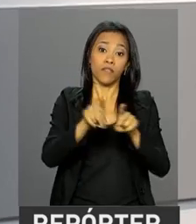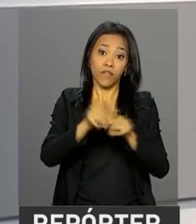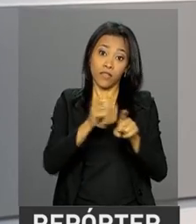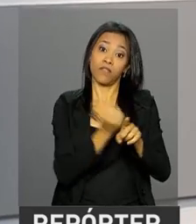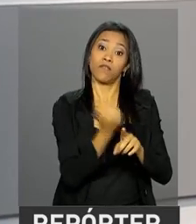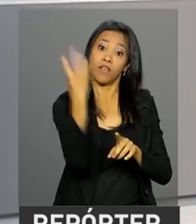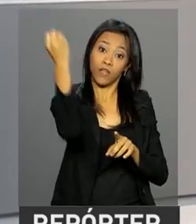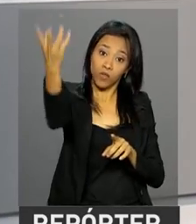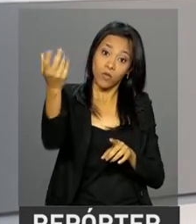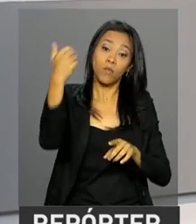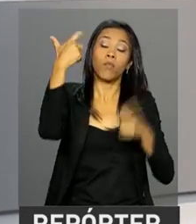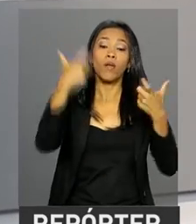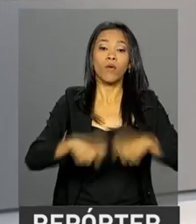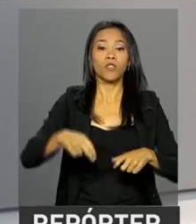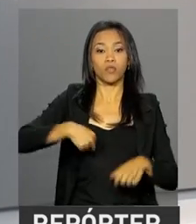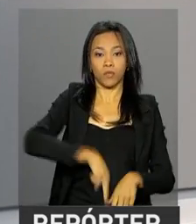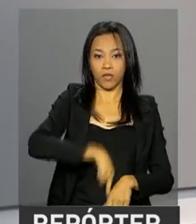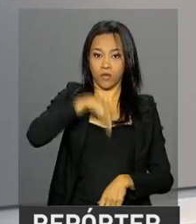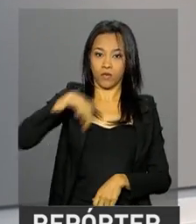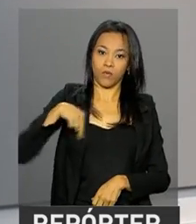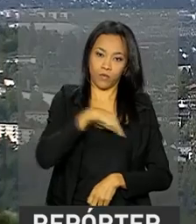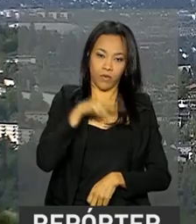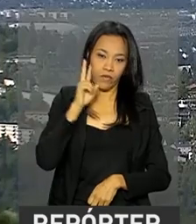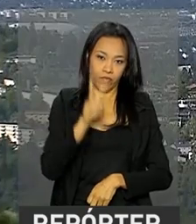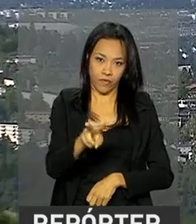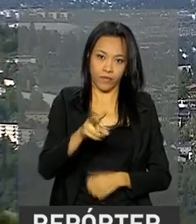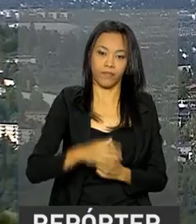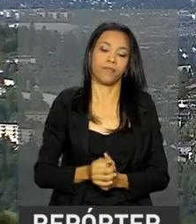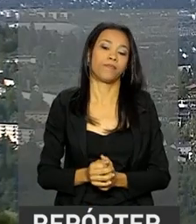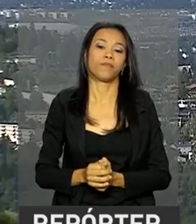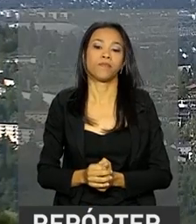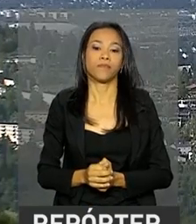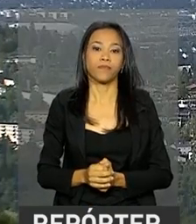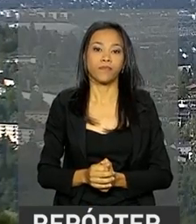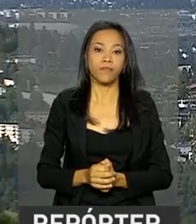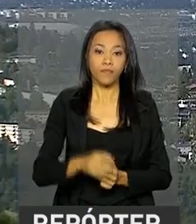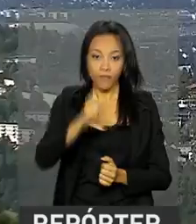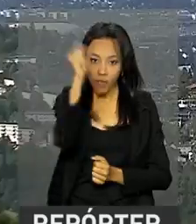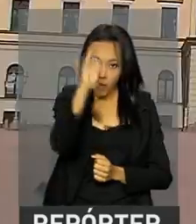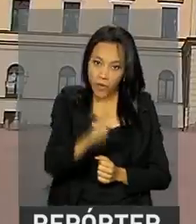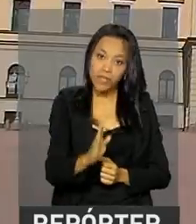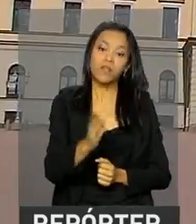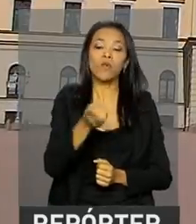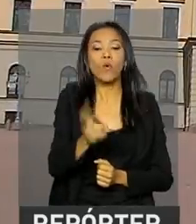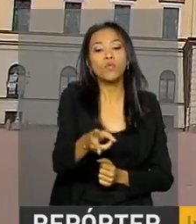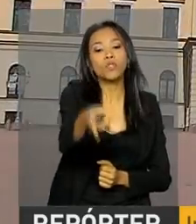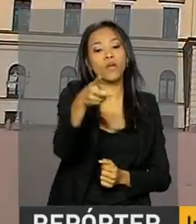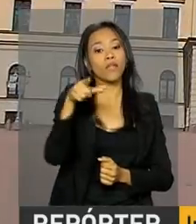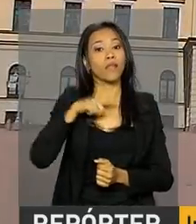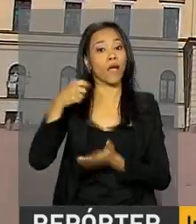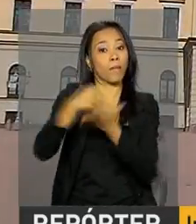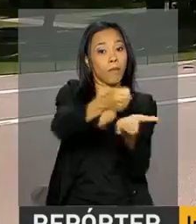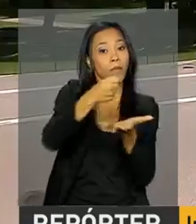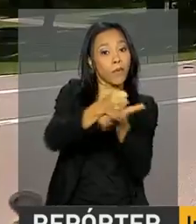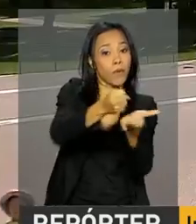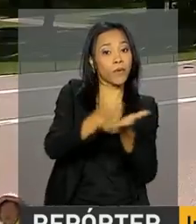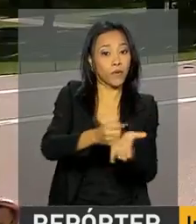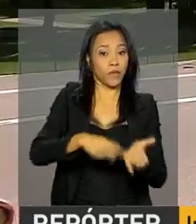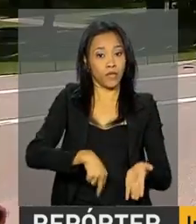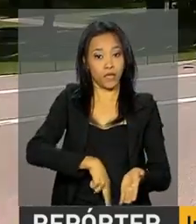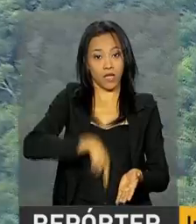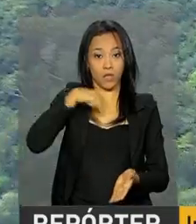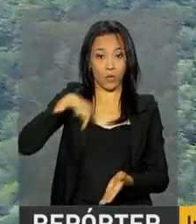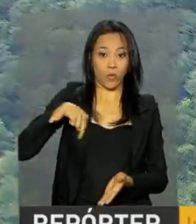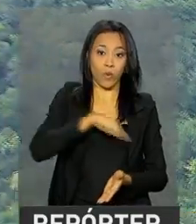sobre os repasses do Fundo da Amazônia. O Brasil vai continuar a ter o apoio da Noruega nas ações de combate